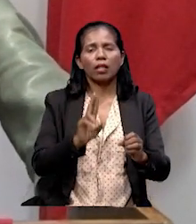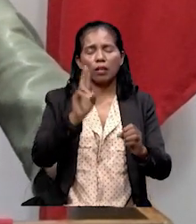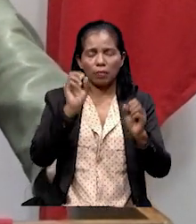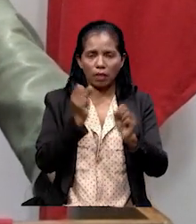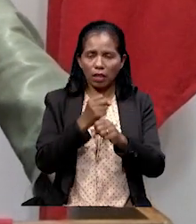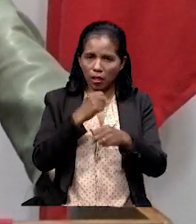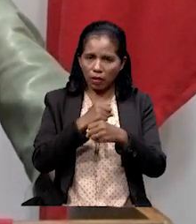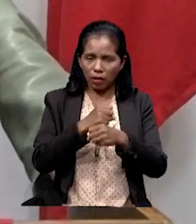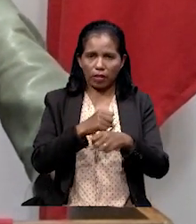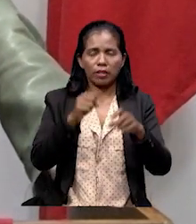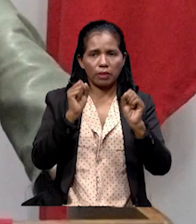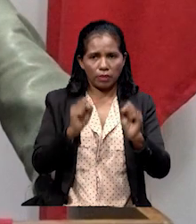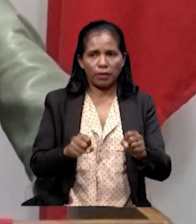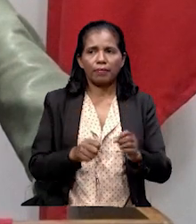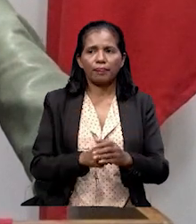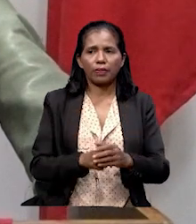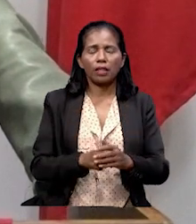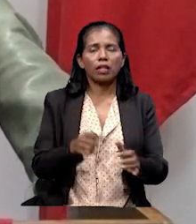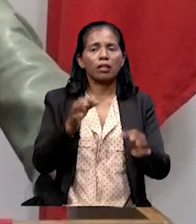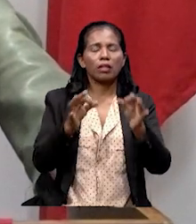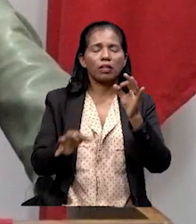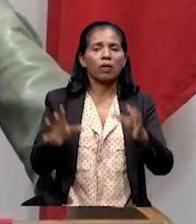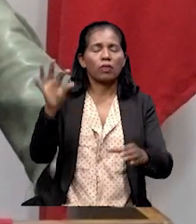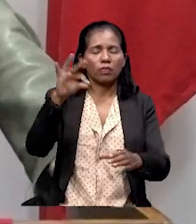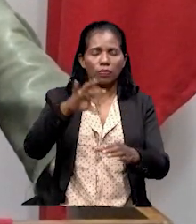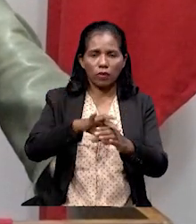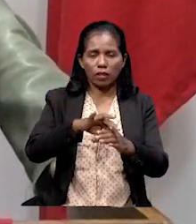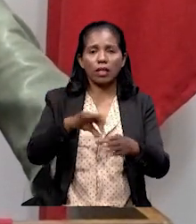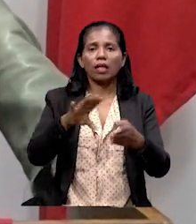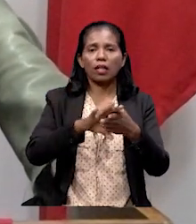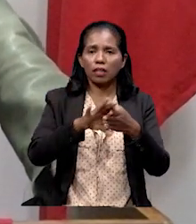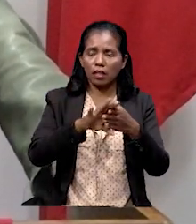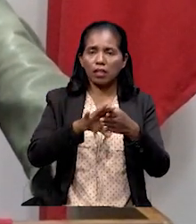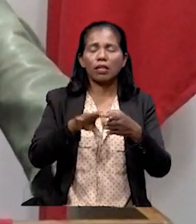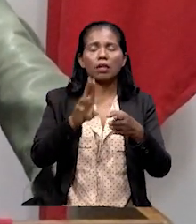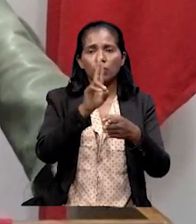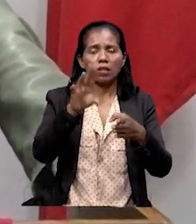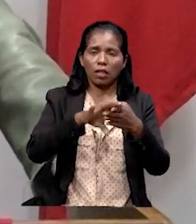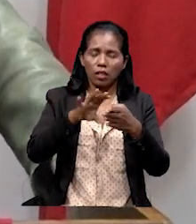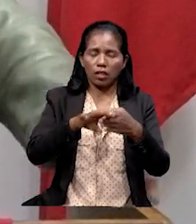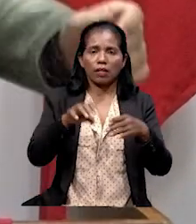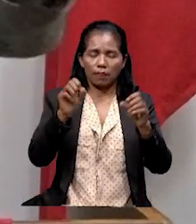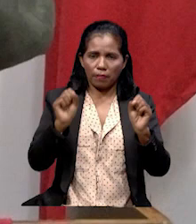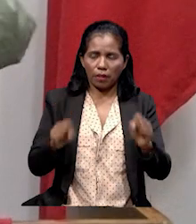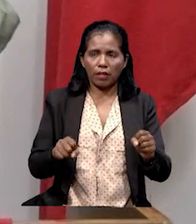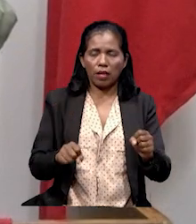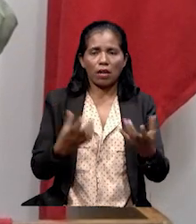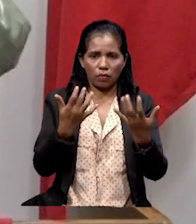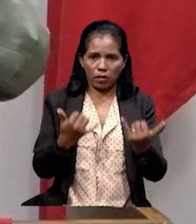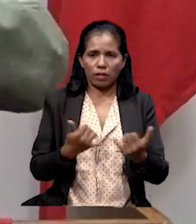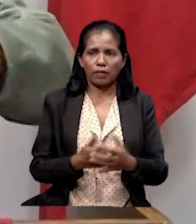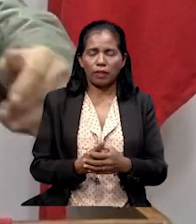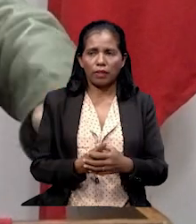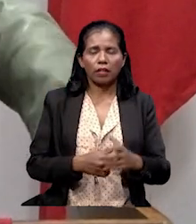que bele se votação postal bela executa calar, embora nem la voz nessa